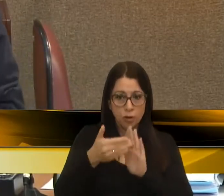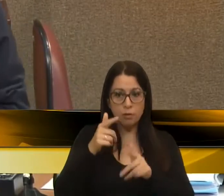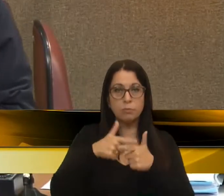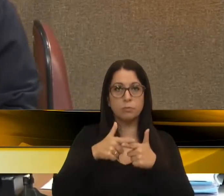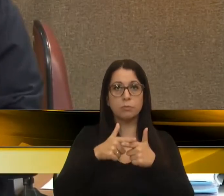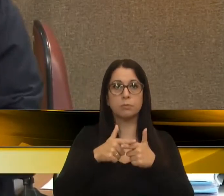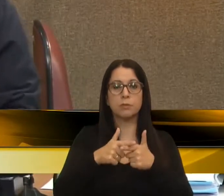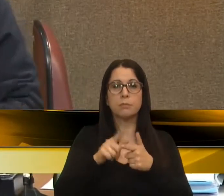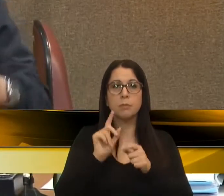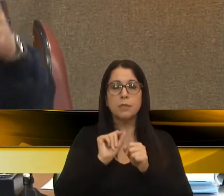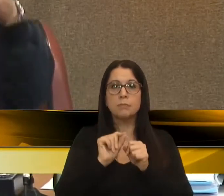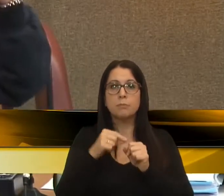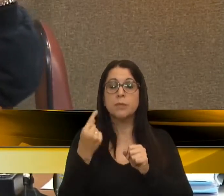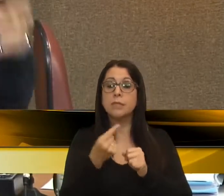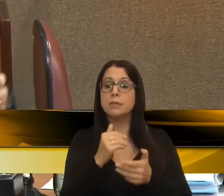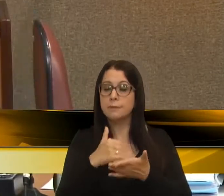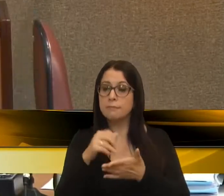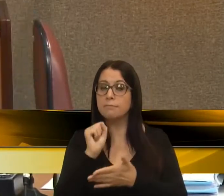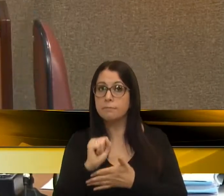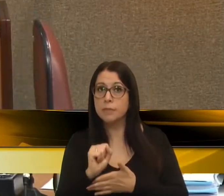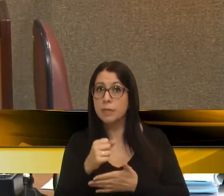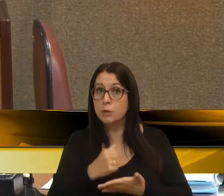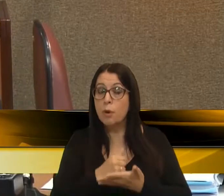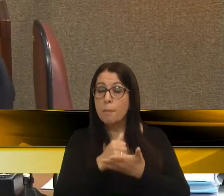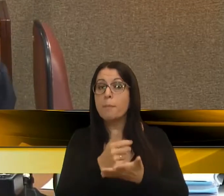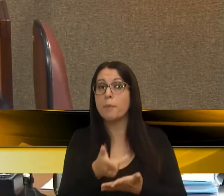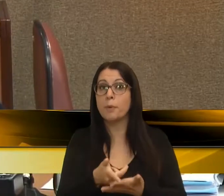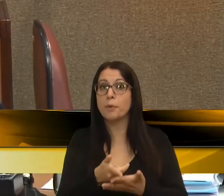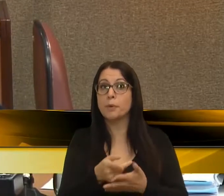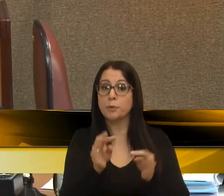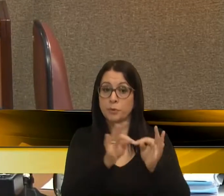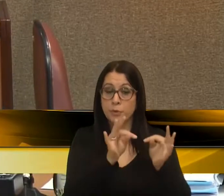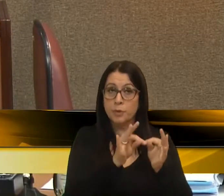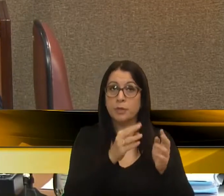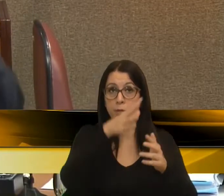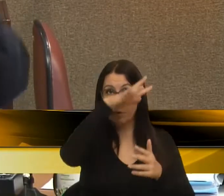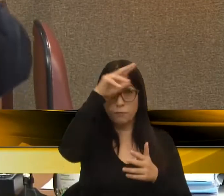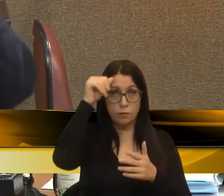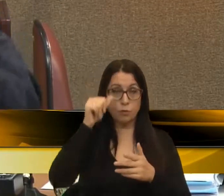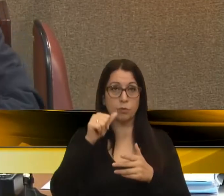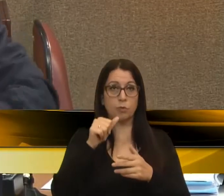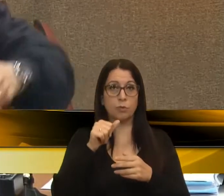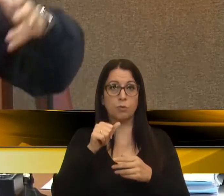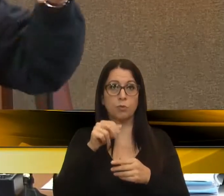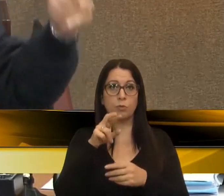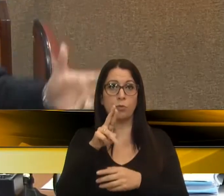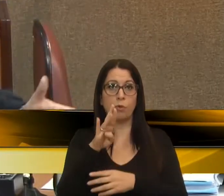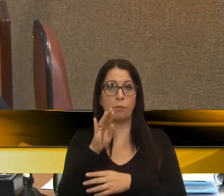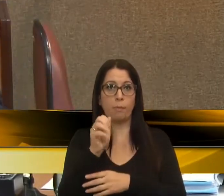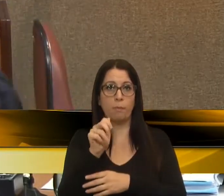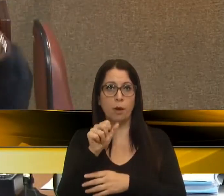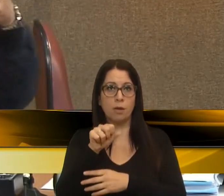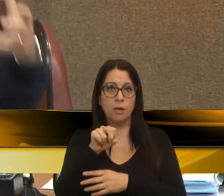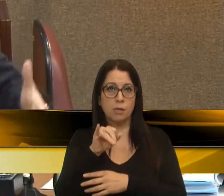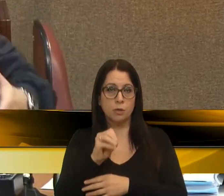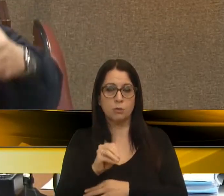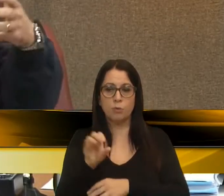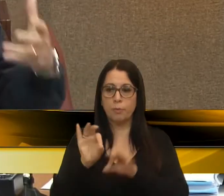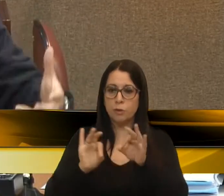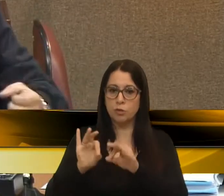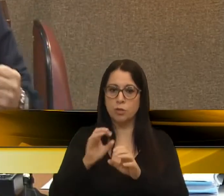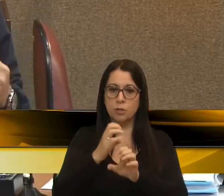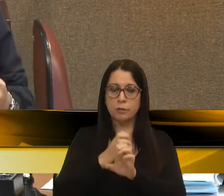precisamos, secretário, sim, deste apoio dos técnicos da Prefeitura, do urbanismo, do planejamento, os